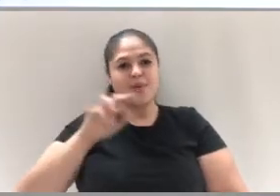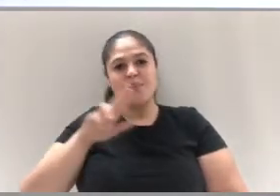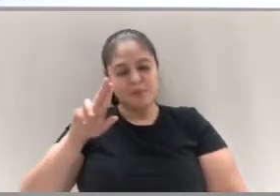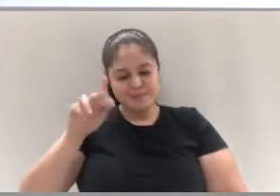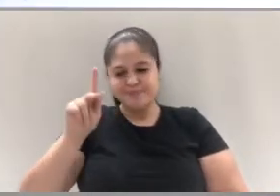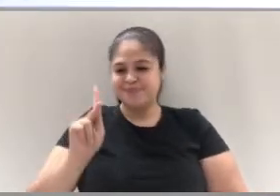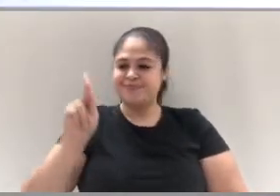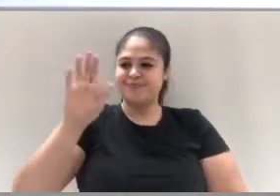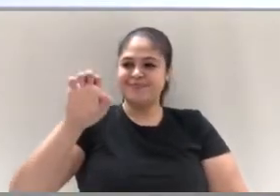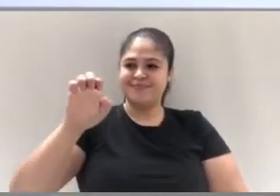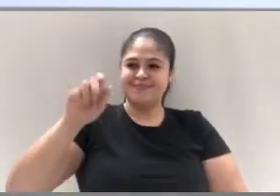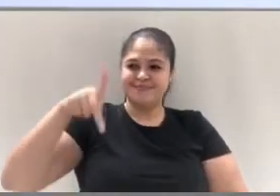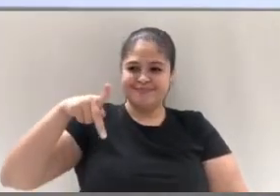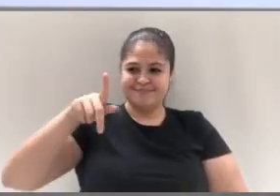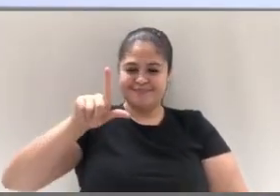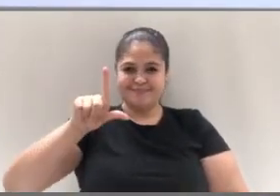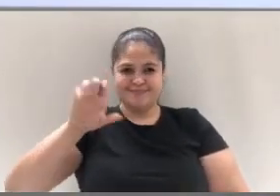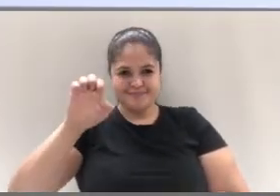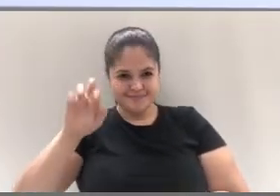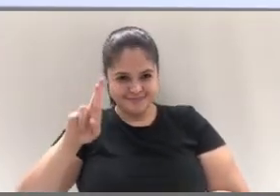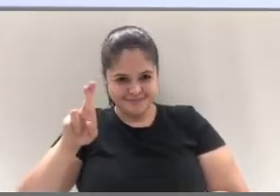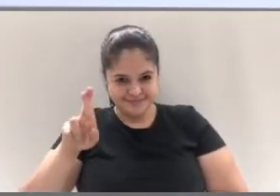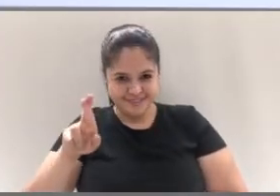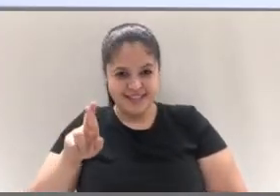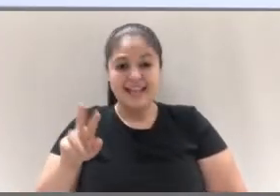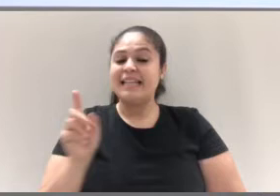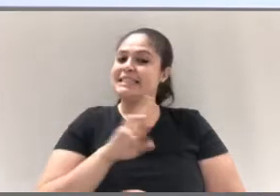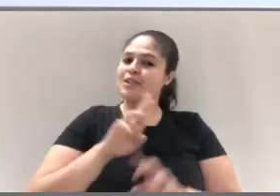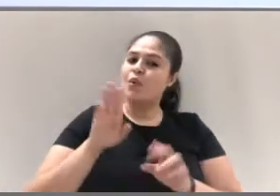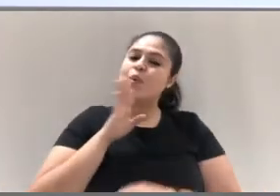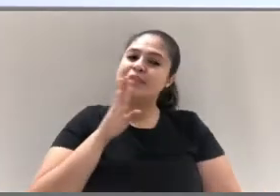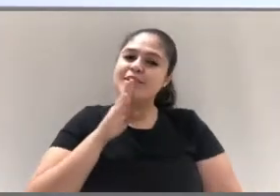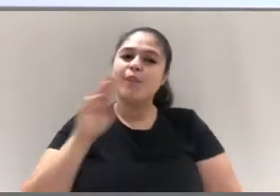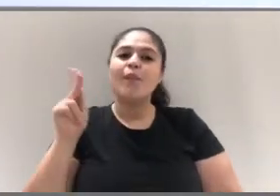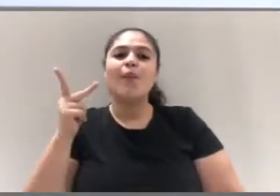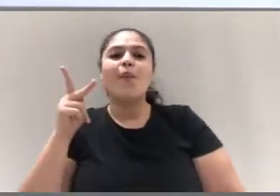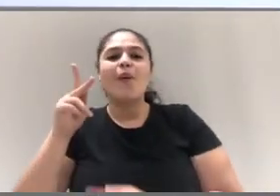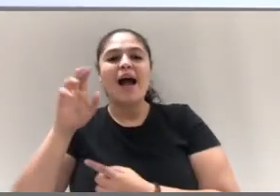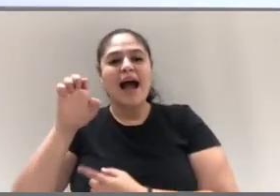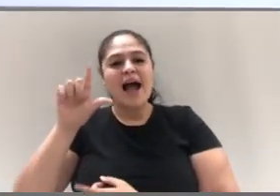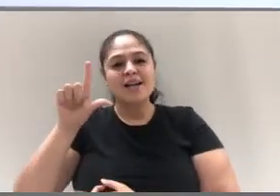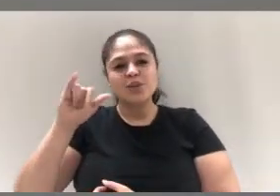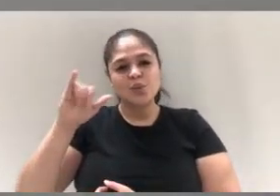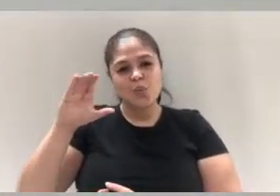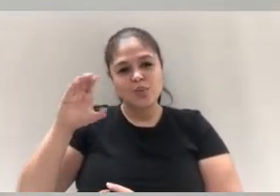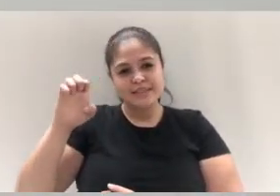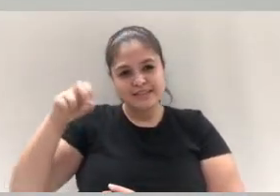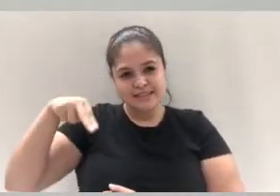Muito obrigado e até a próxima aula.